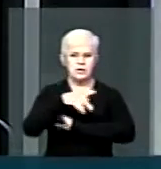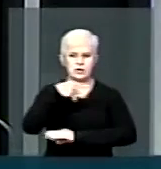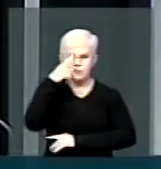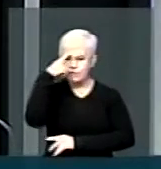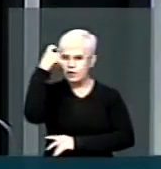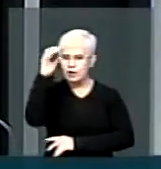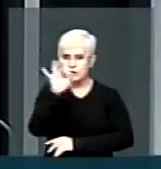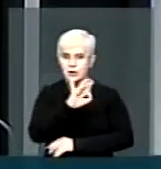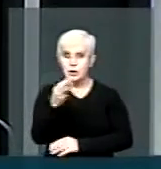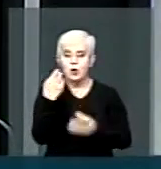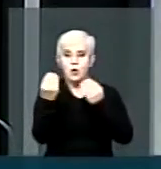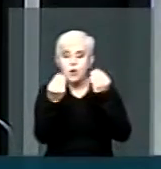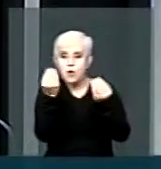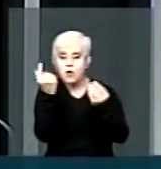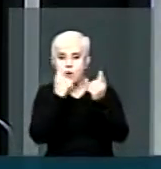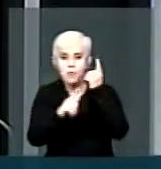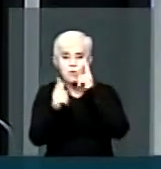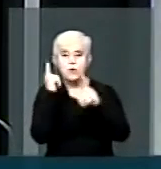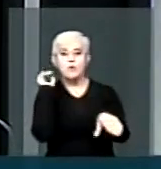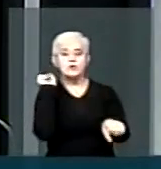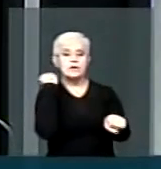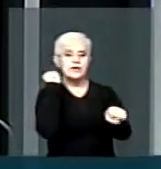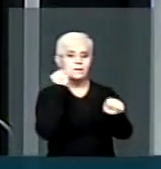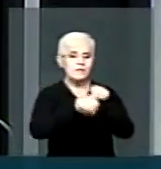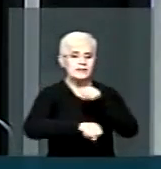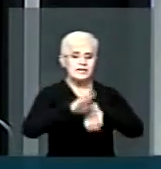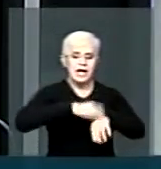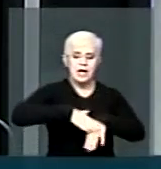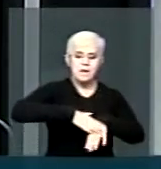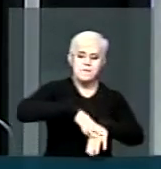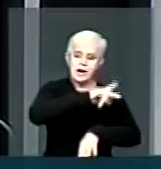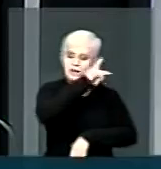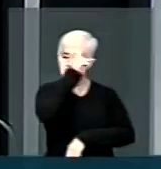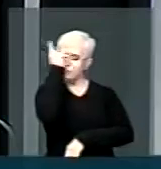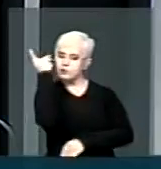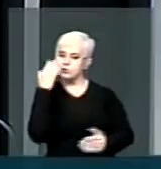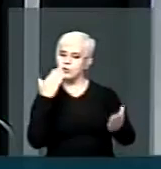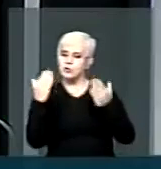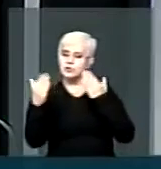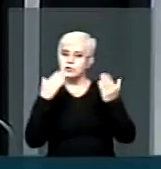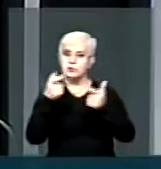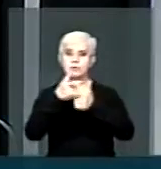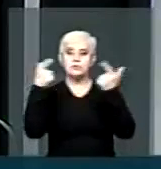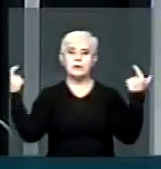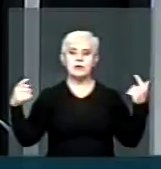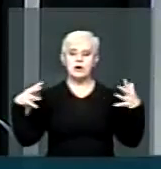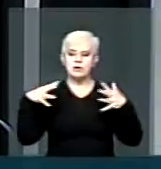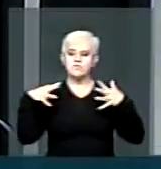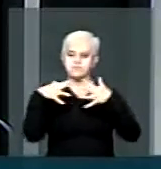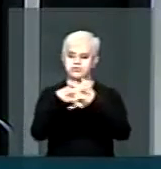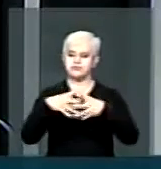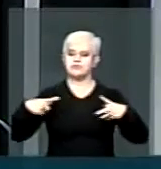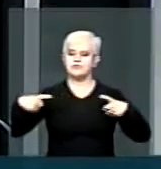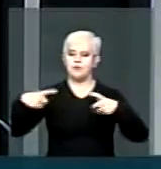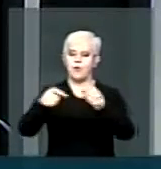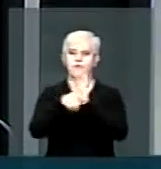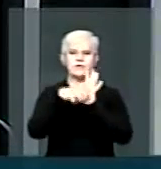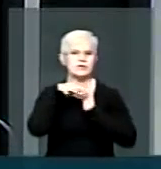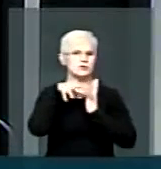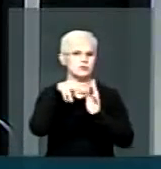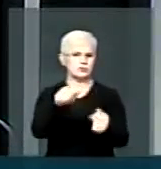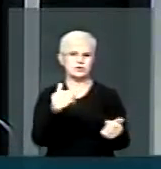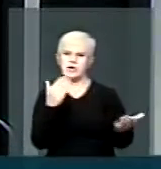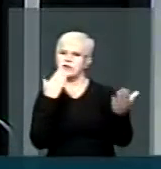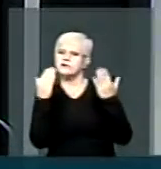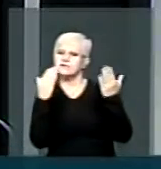possível exterminar mais cidadãos do que nos maiores conflitos mundiais. É ou não